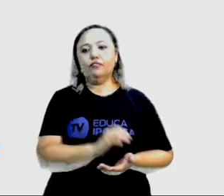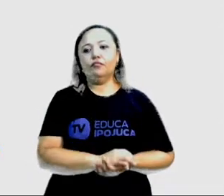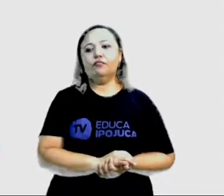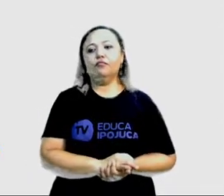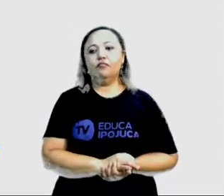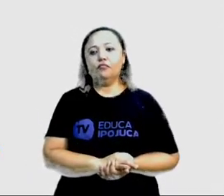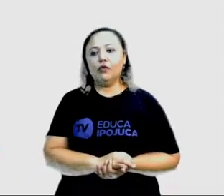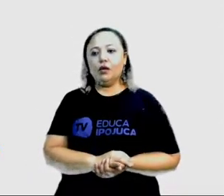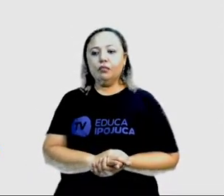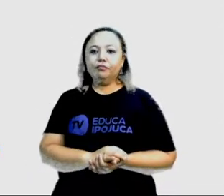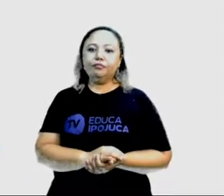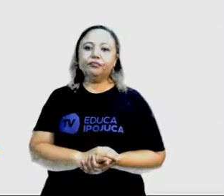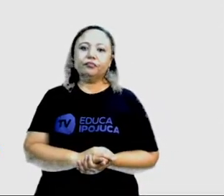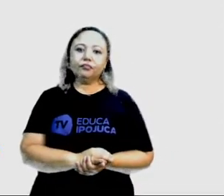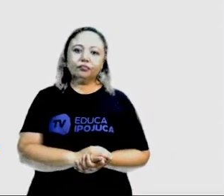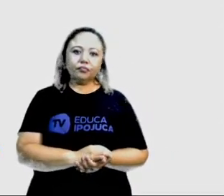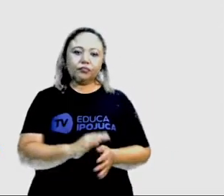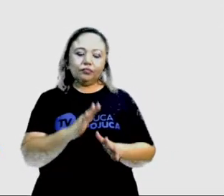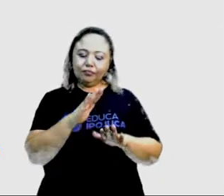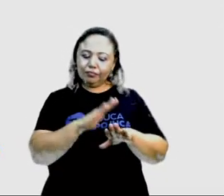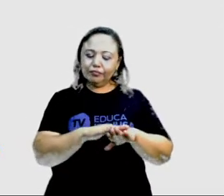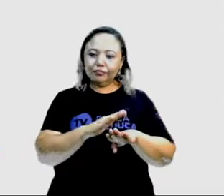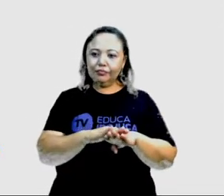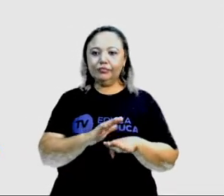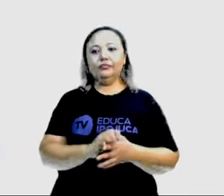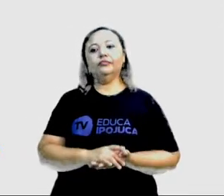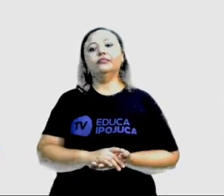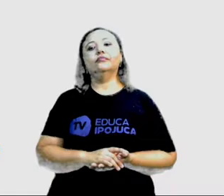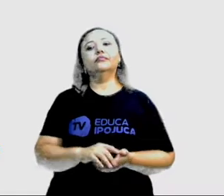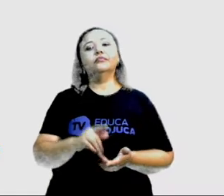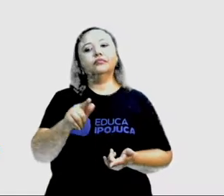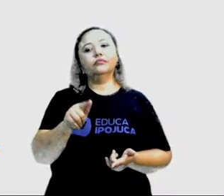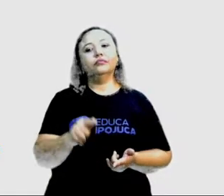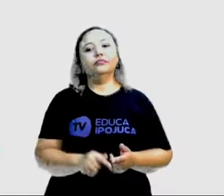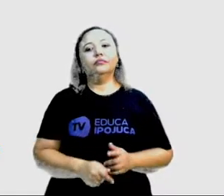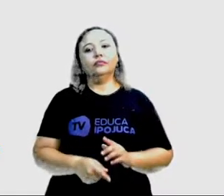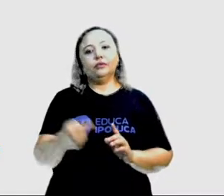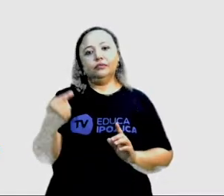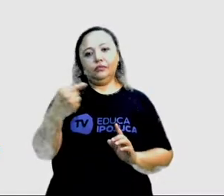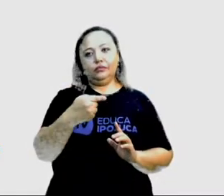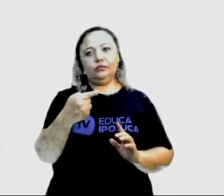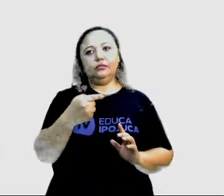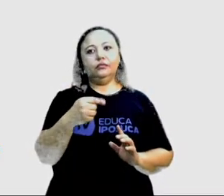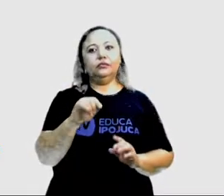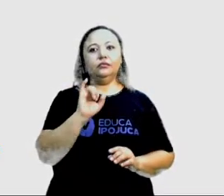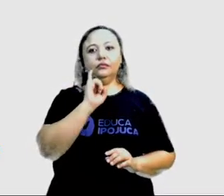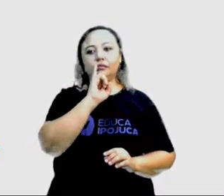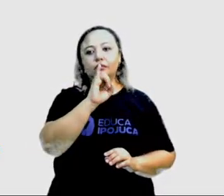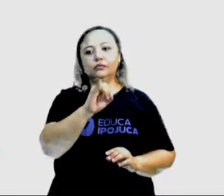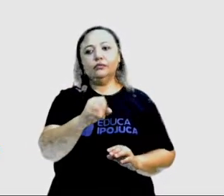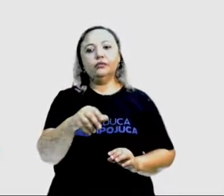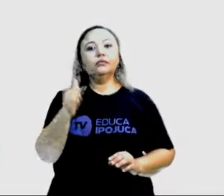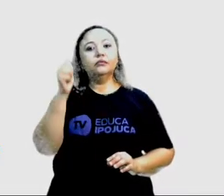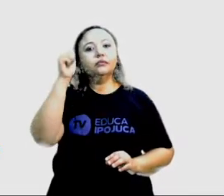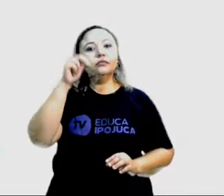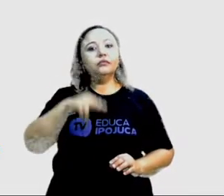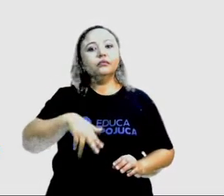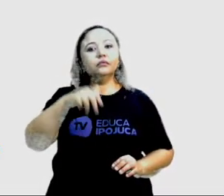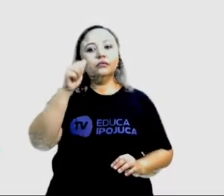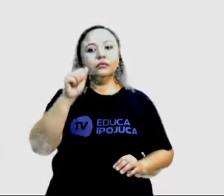aí um probleminha matemático que nos traz uma subtração. Aí diz assim, Ana